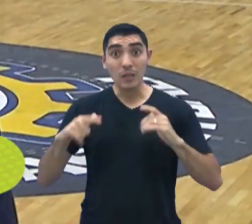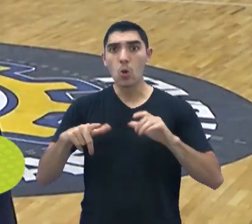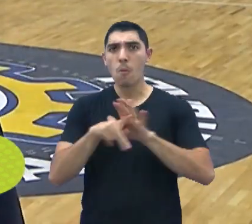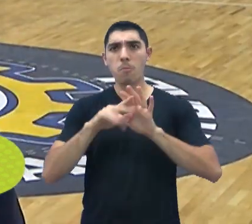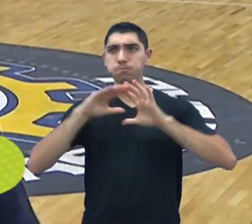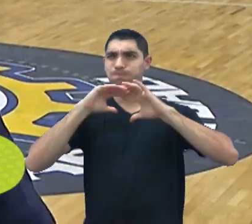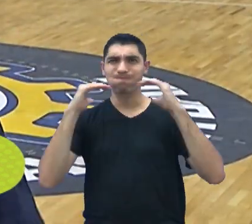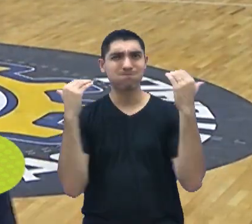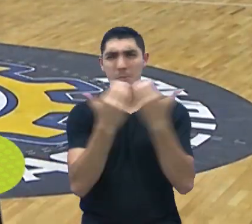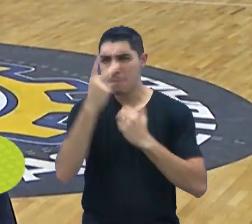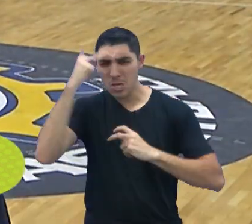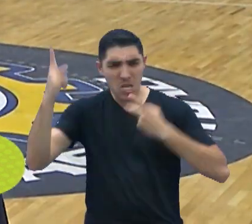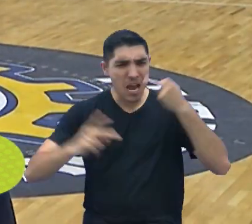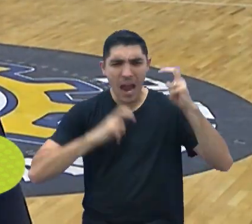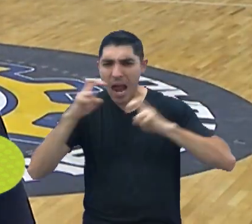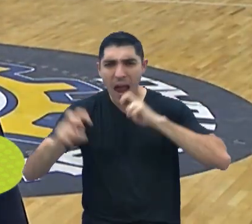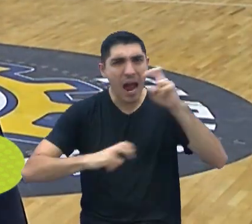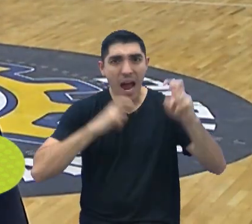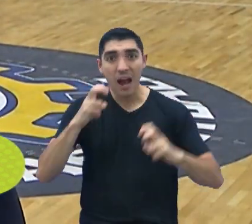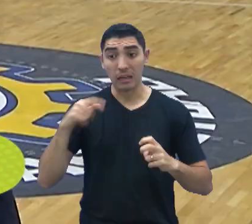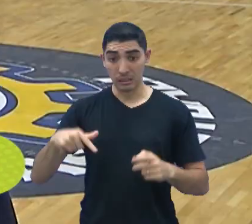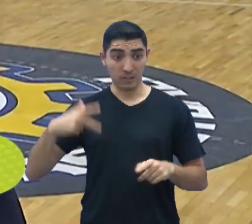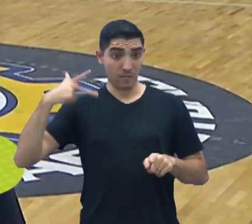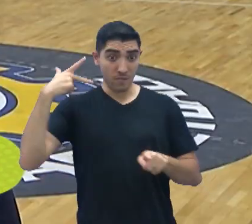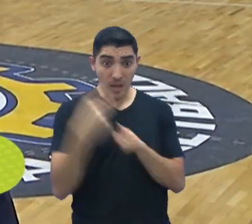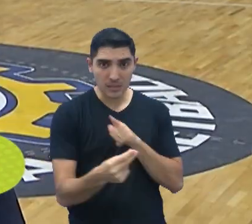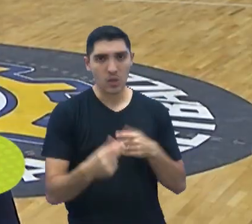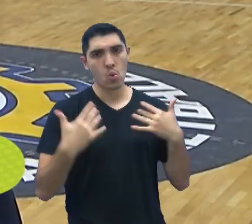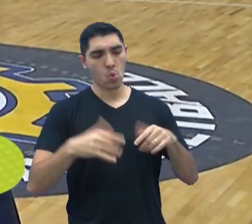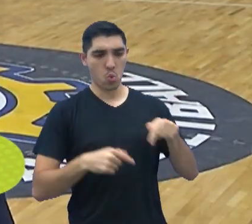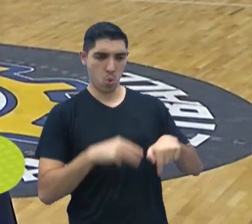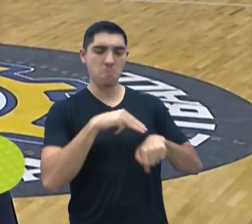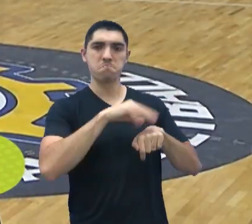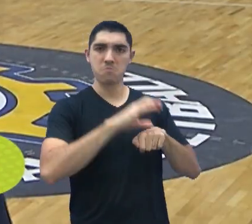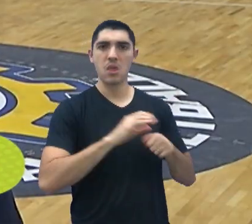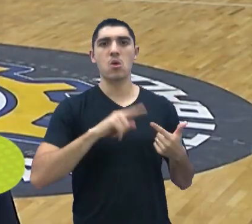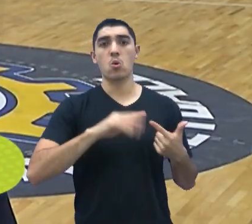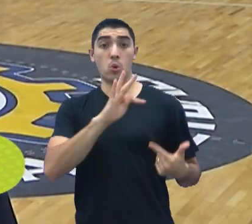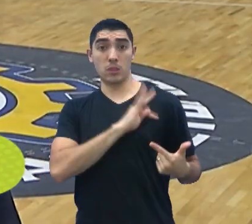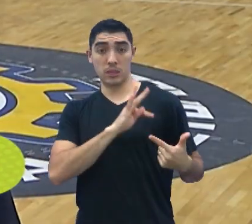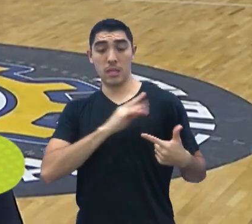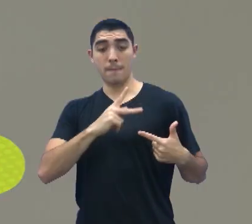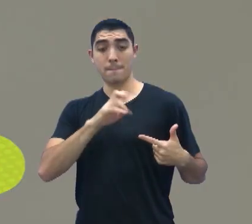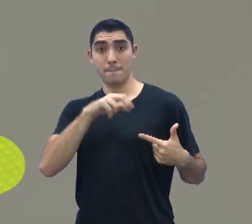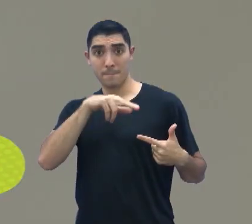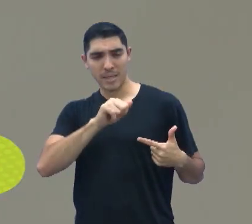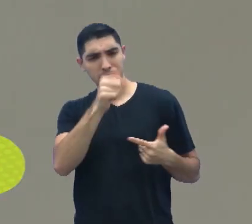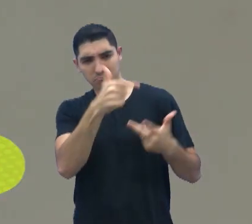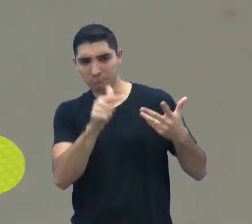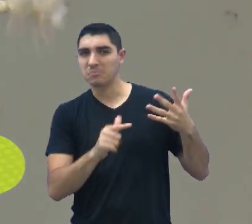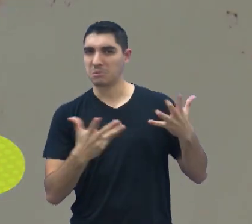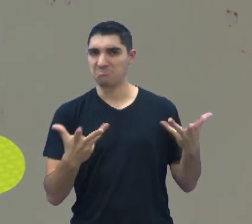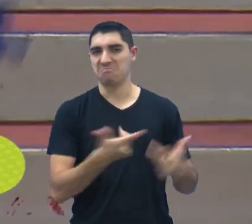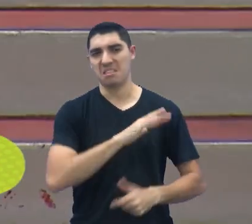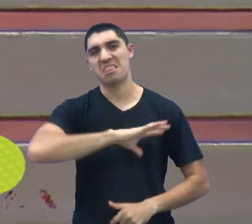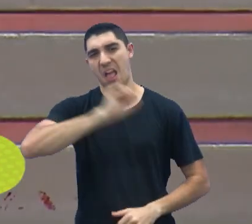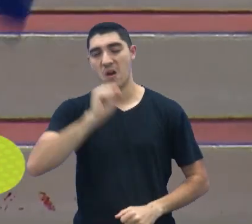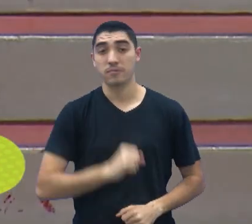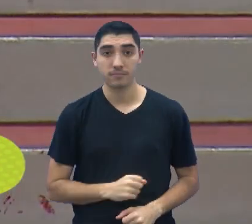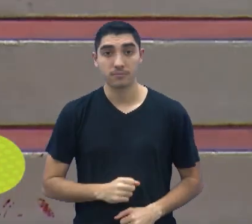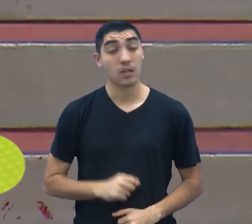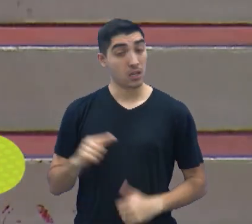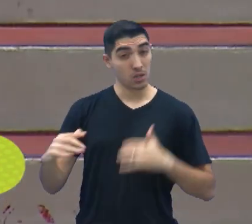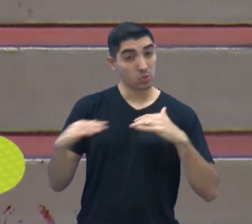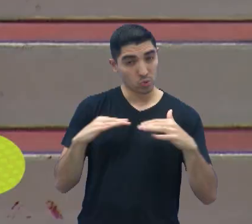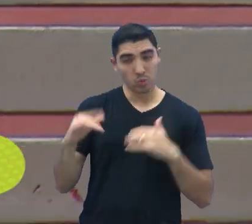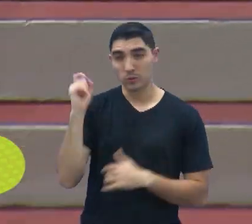gritando o tempo inteiro em cima. E ganhar aqui, mano, todo o mérito do Pena, comissão técnica e jogadores, mano, da hora. O jogo foi nervoso e